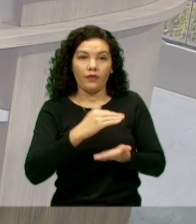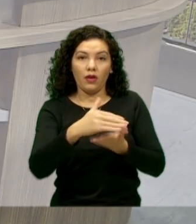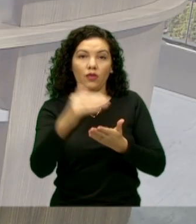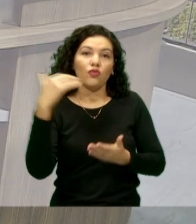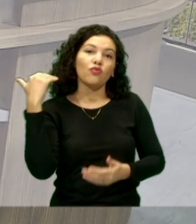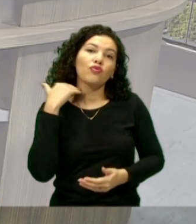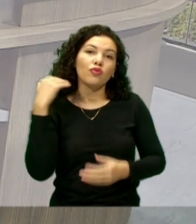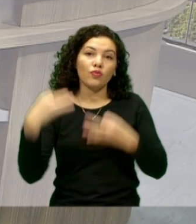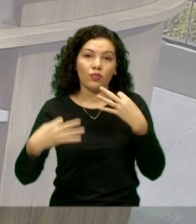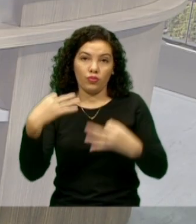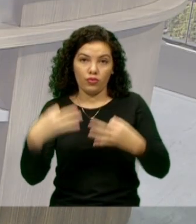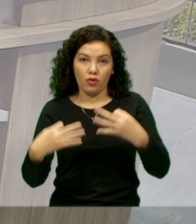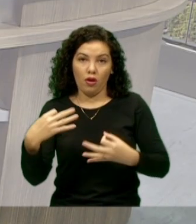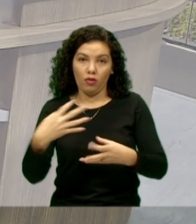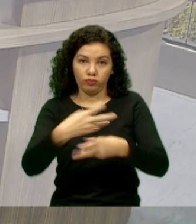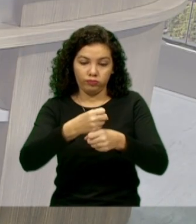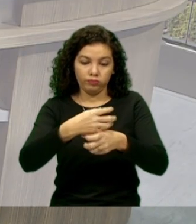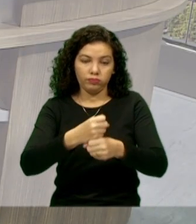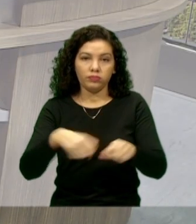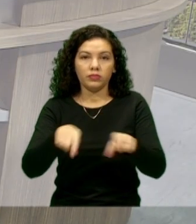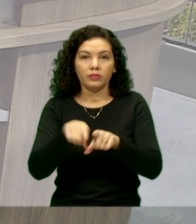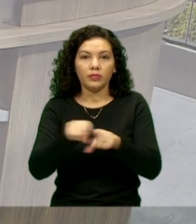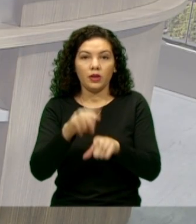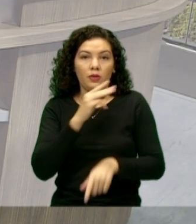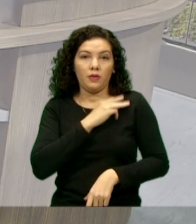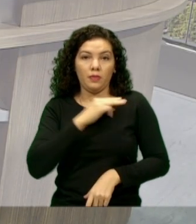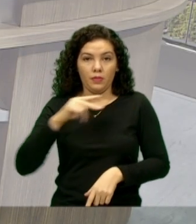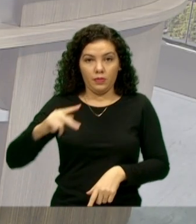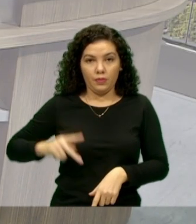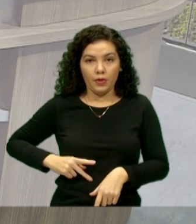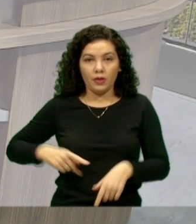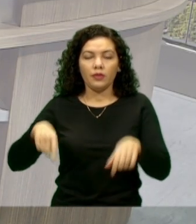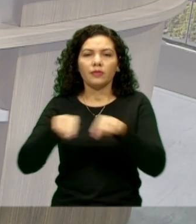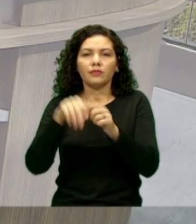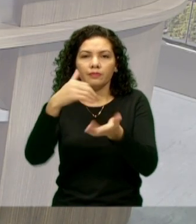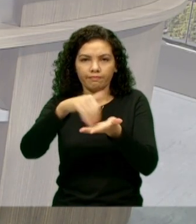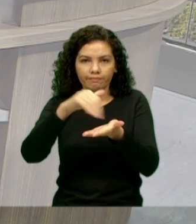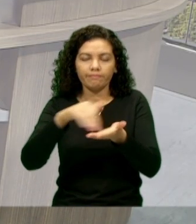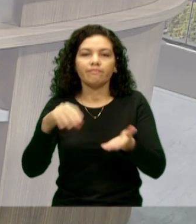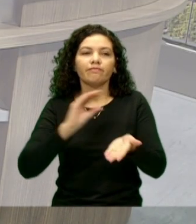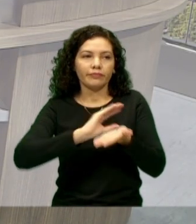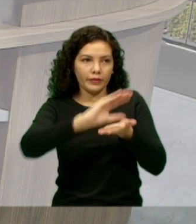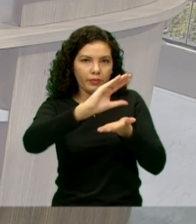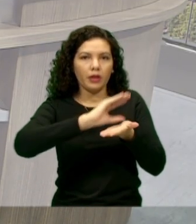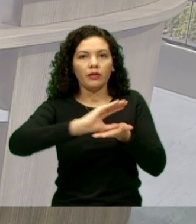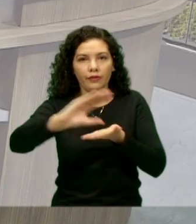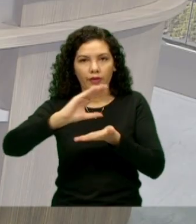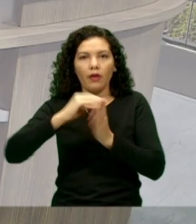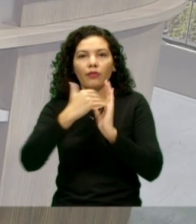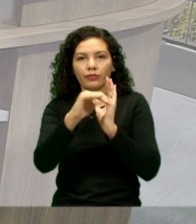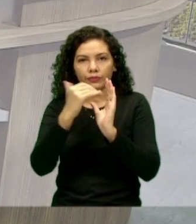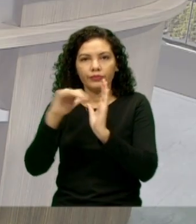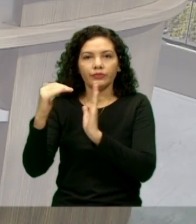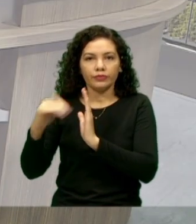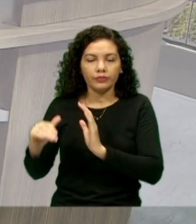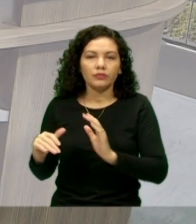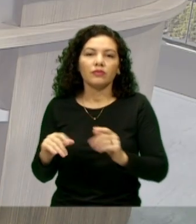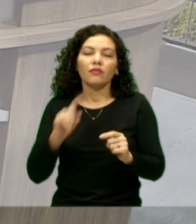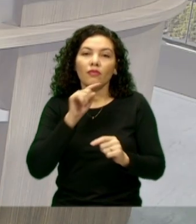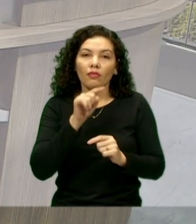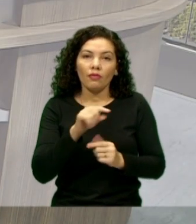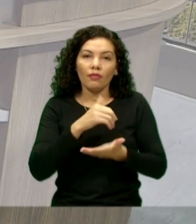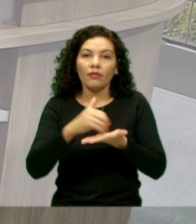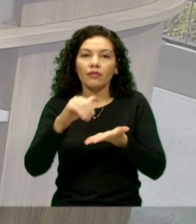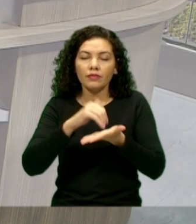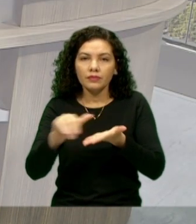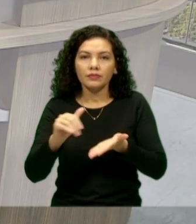Contas e mandaram, acho que nesse Ministério Público também, né? E a Secretaria também. E aí a